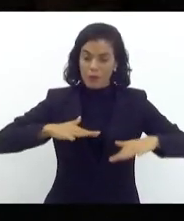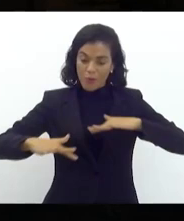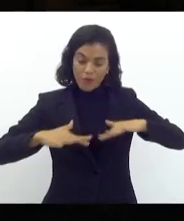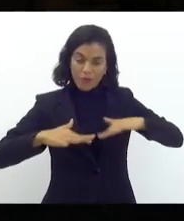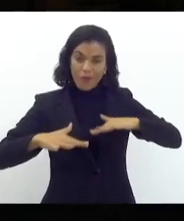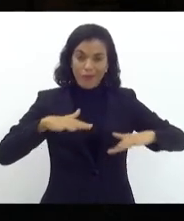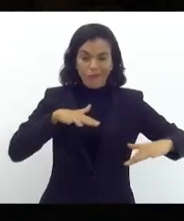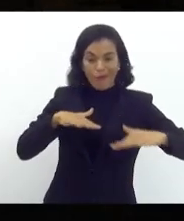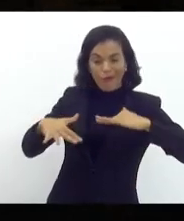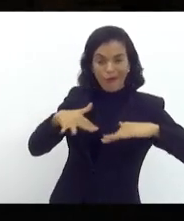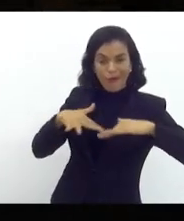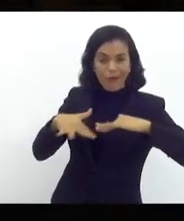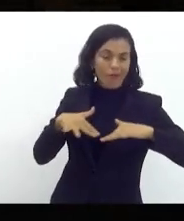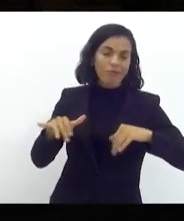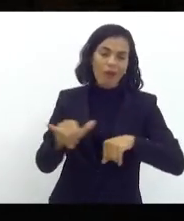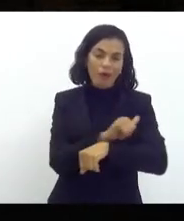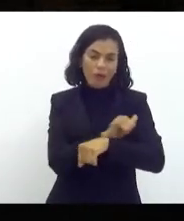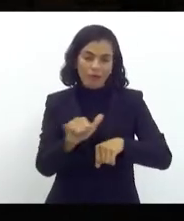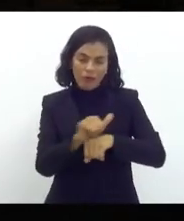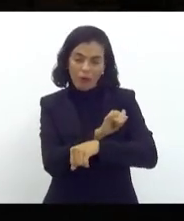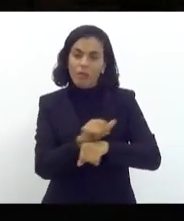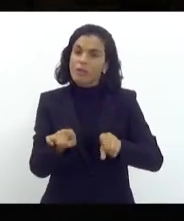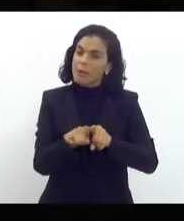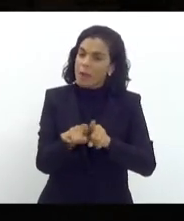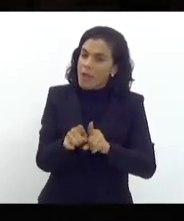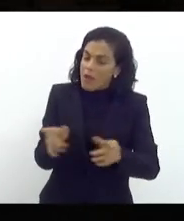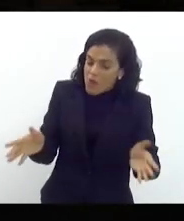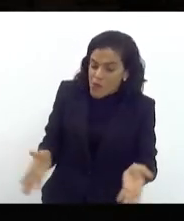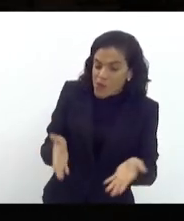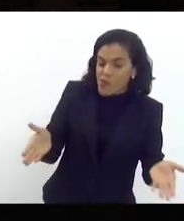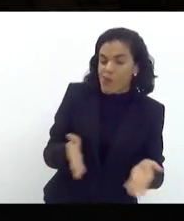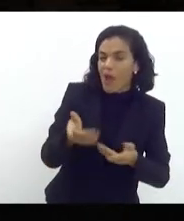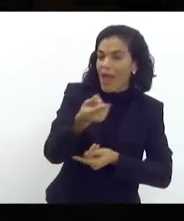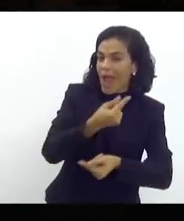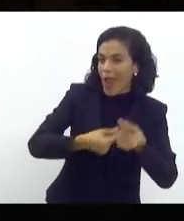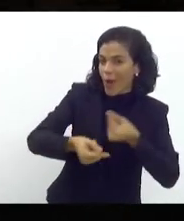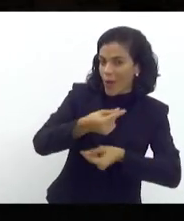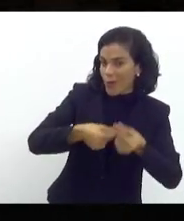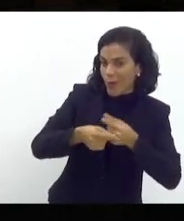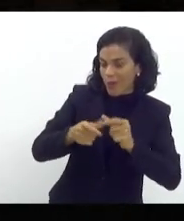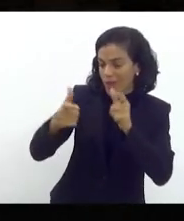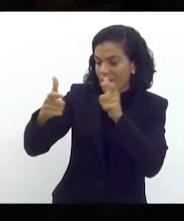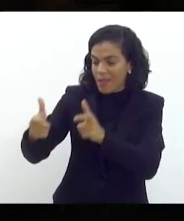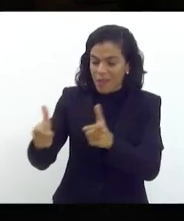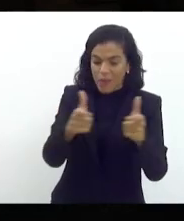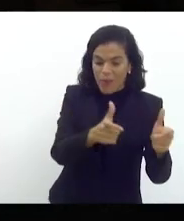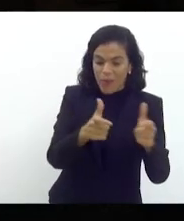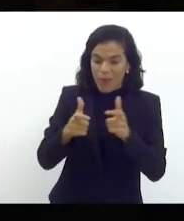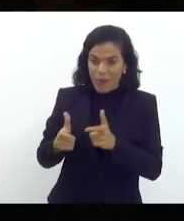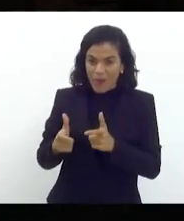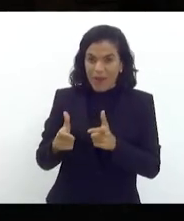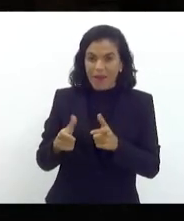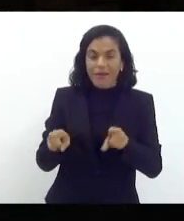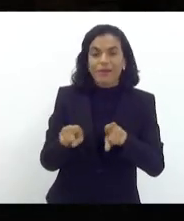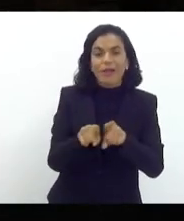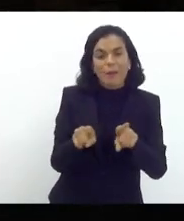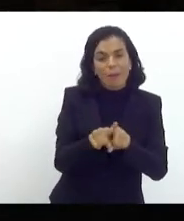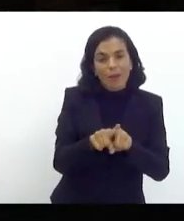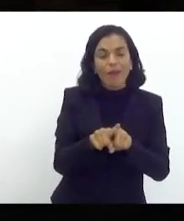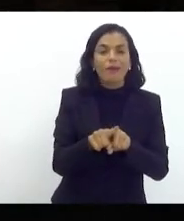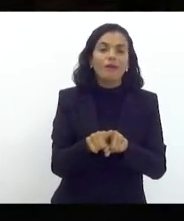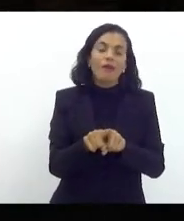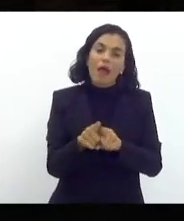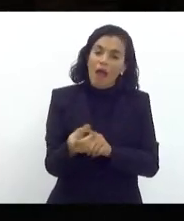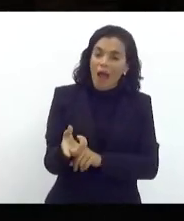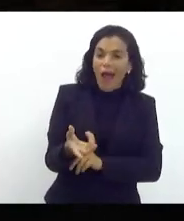de alguma forma influencia a economia local e também o próprio